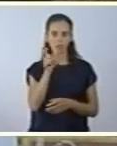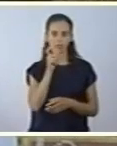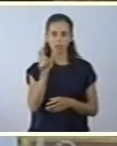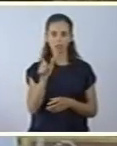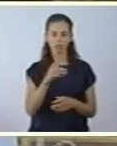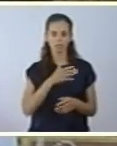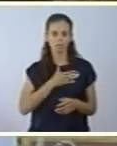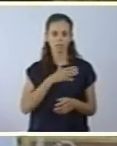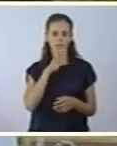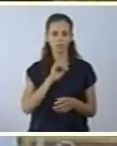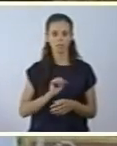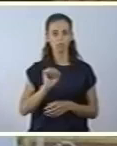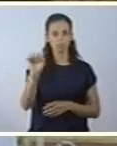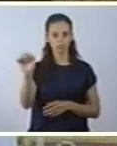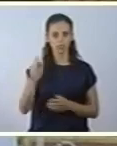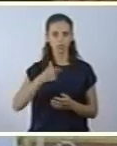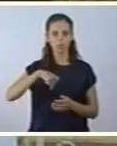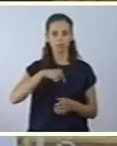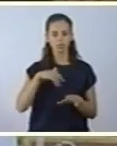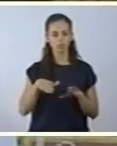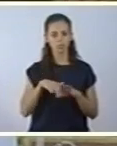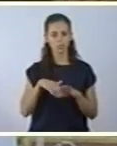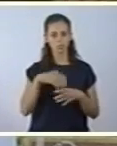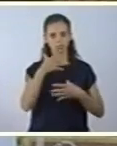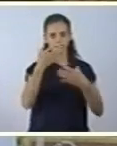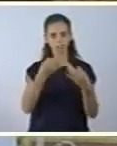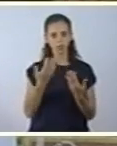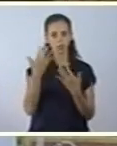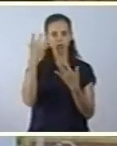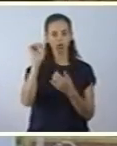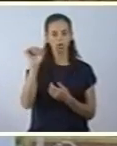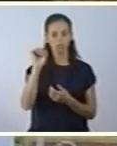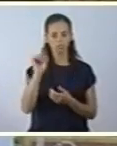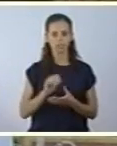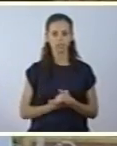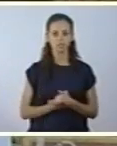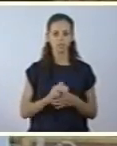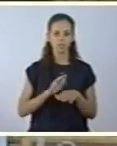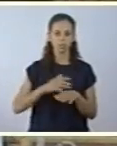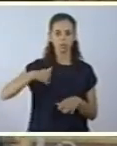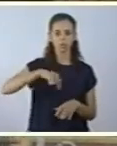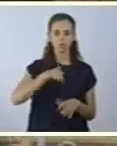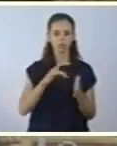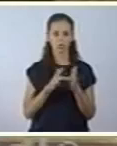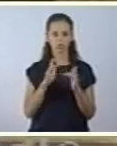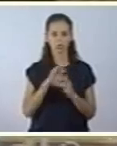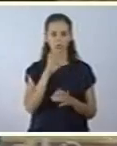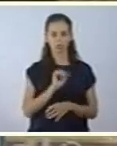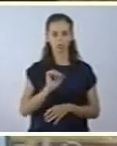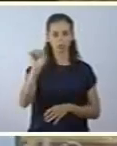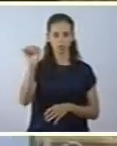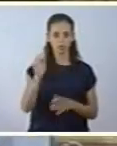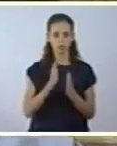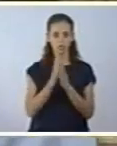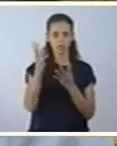vosso amado Filho, mereçamos participar na sua glória. Por nosso Senhor Jesus Cristo, o vosso Filho,